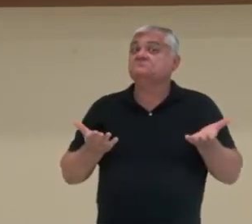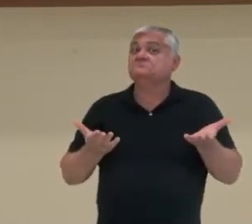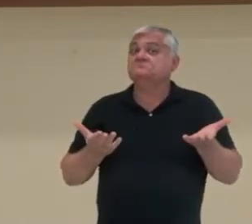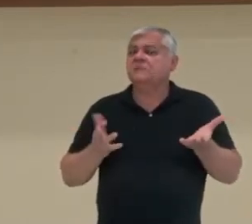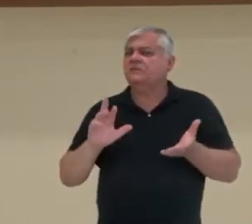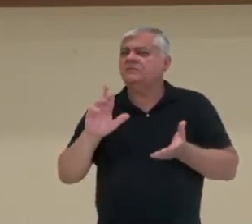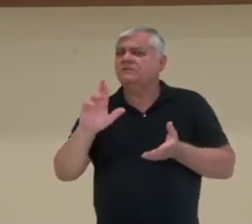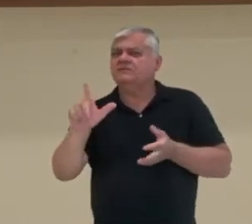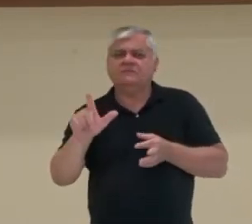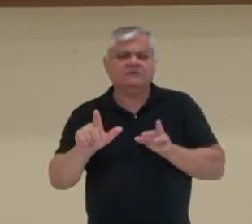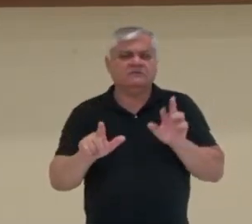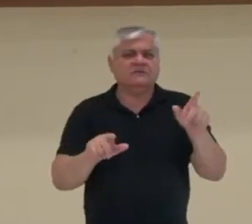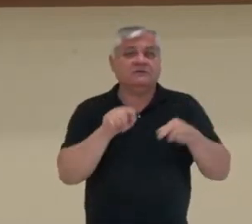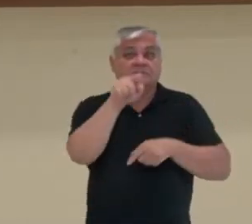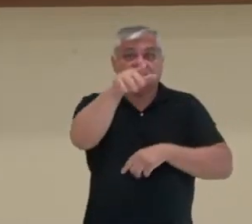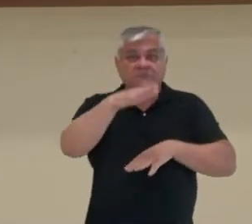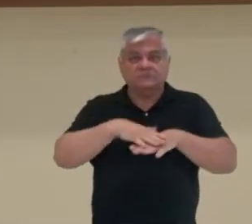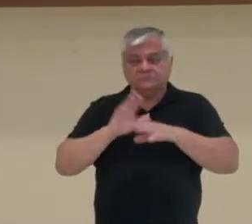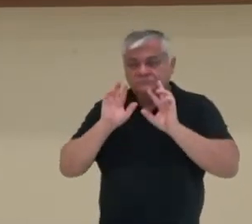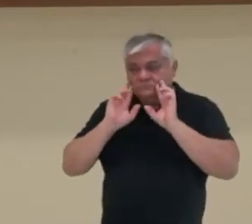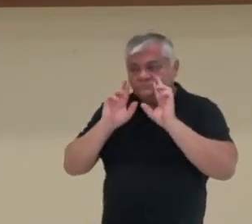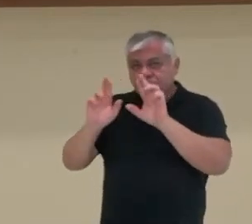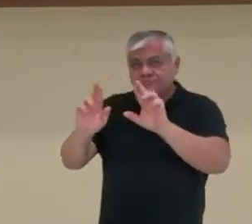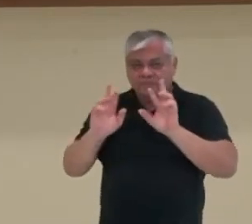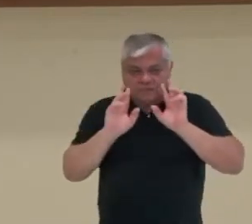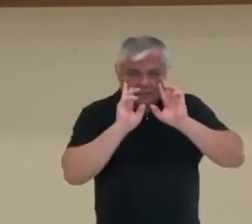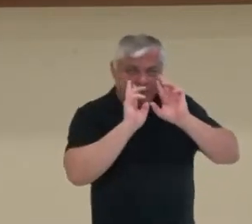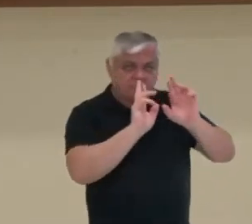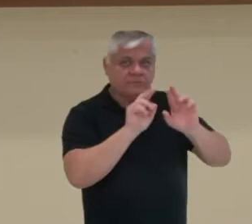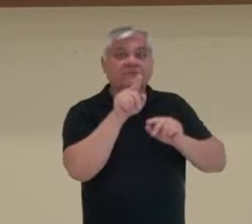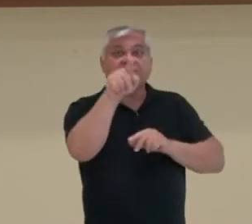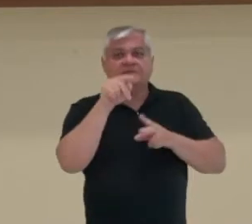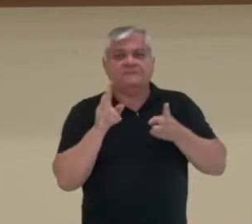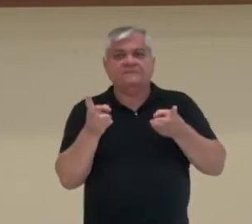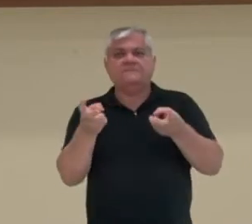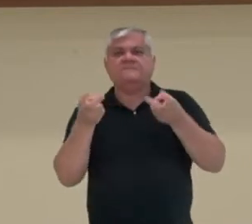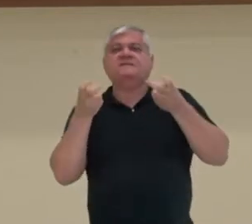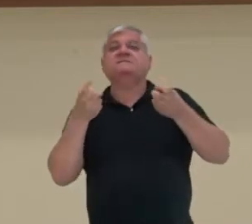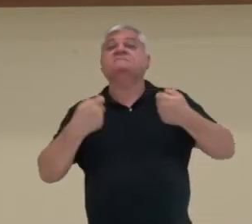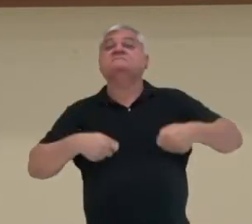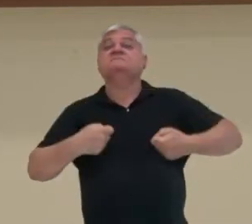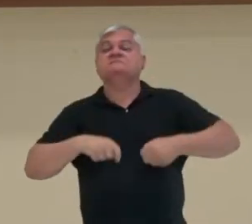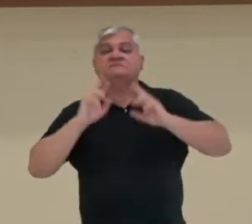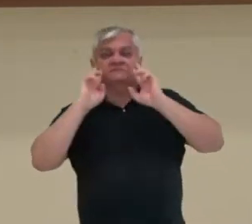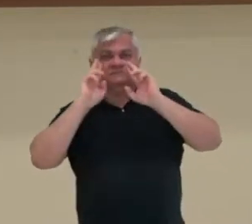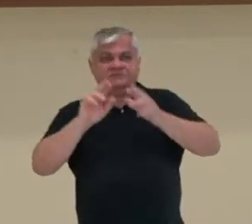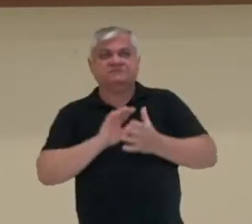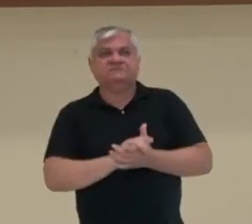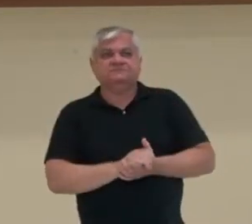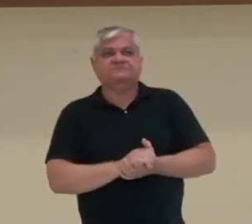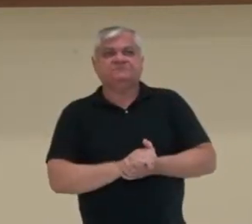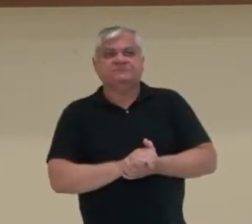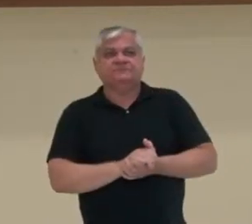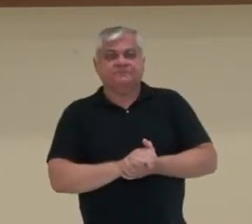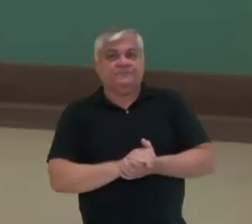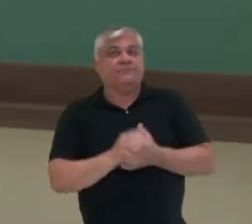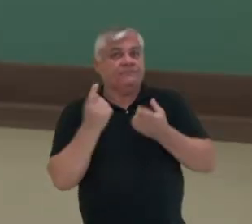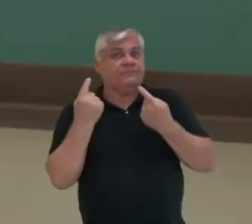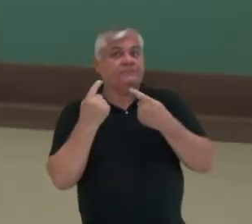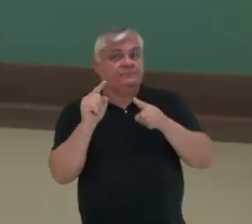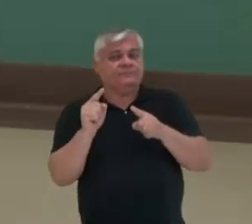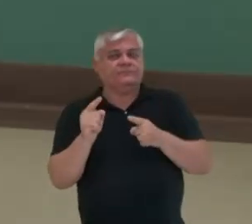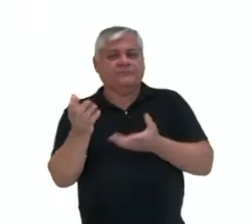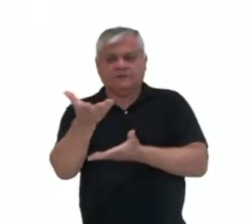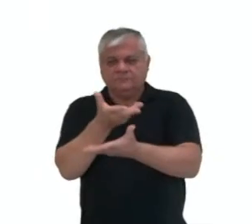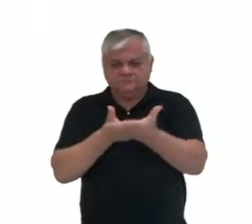diferenças que você respeita, que você percebe que necessitam desse respeito? Então, o desafio de se conviver